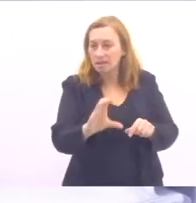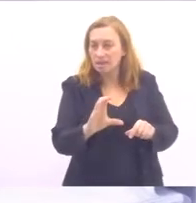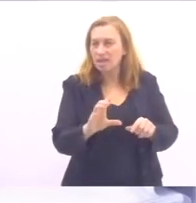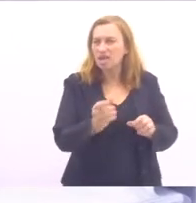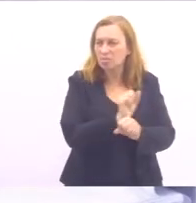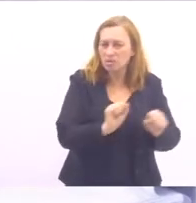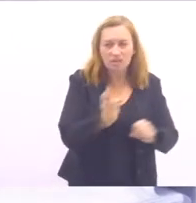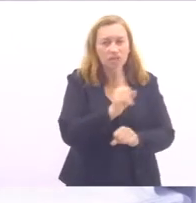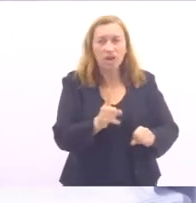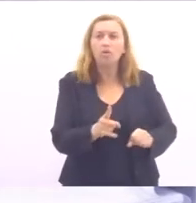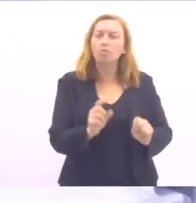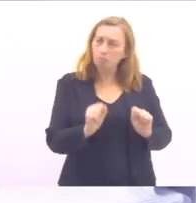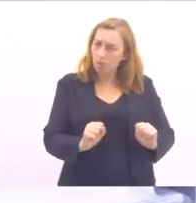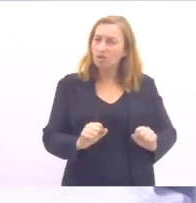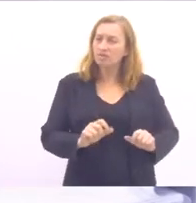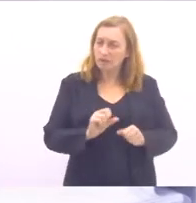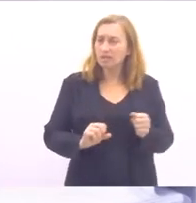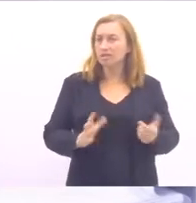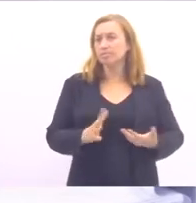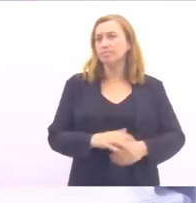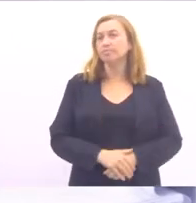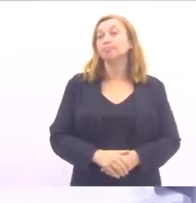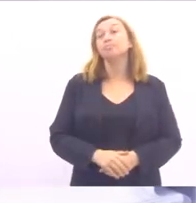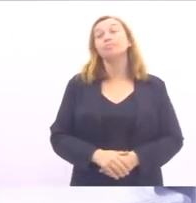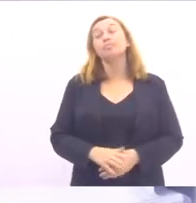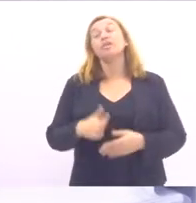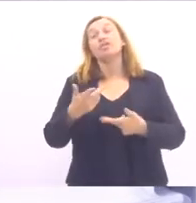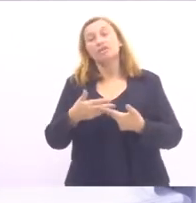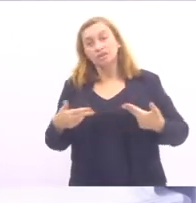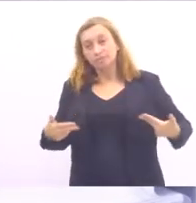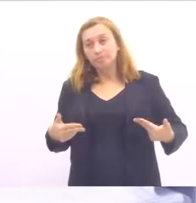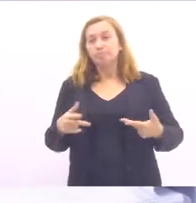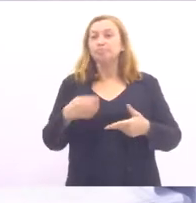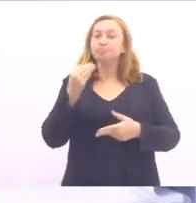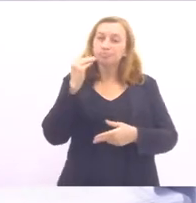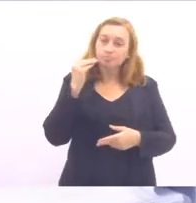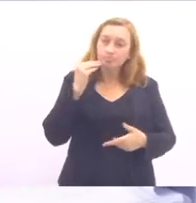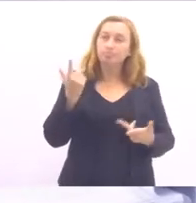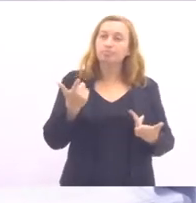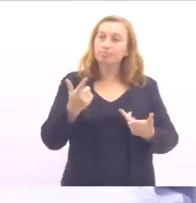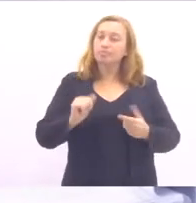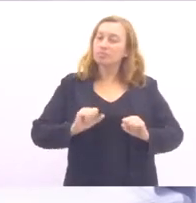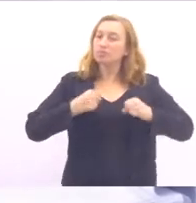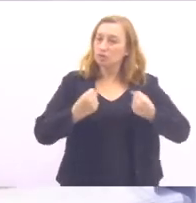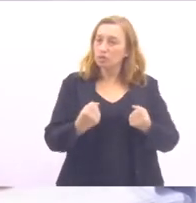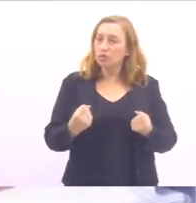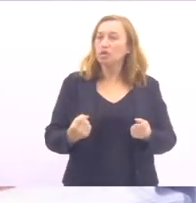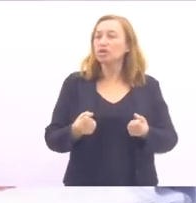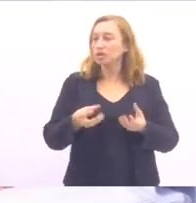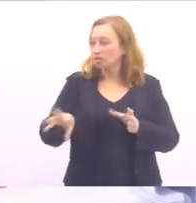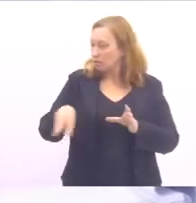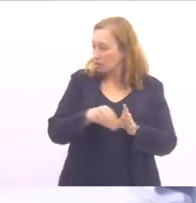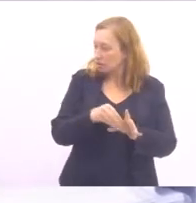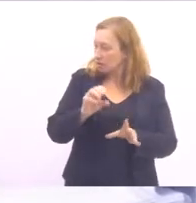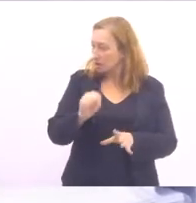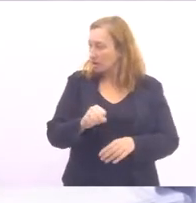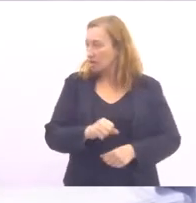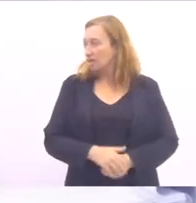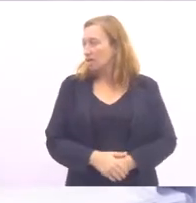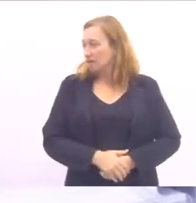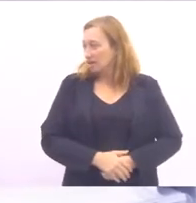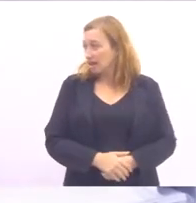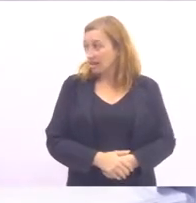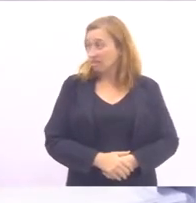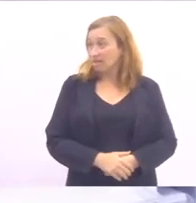é impossível. Não é impossível. Várias coisas que a gente tentou resolver, a gente colocou que era através do Fundo de